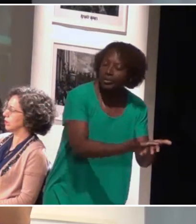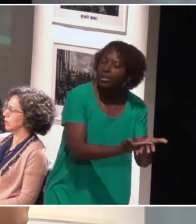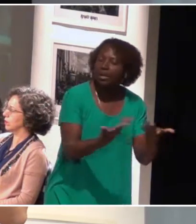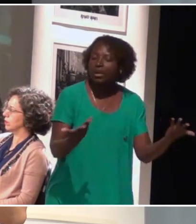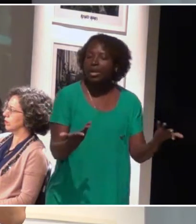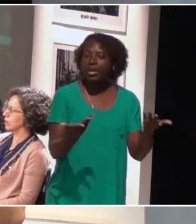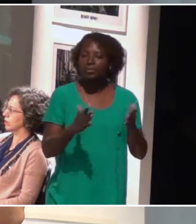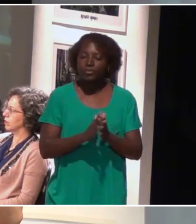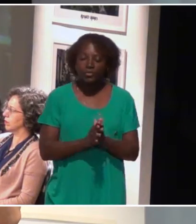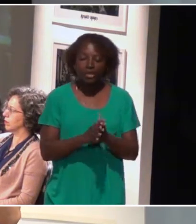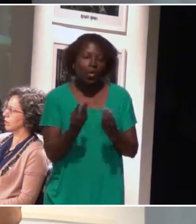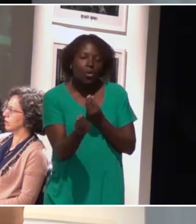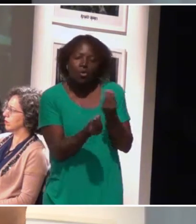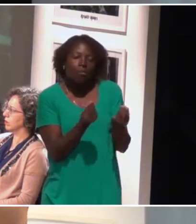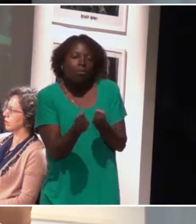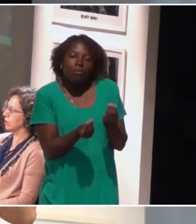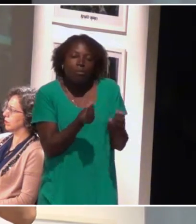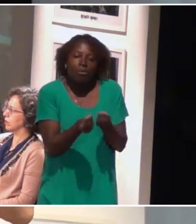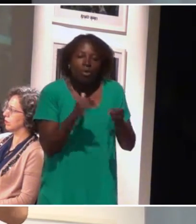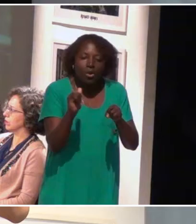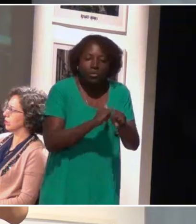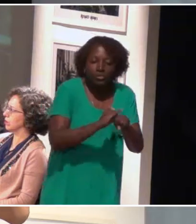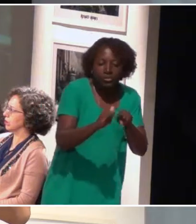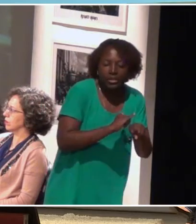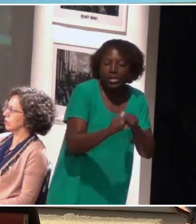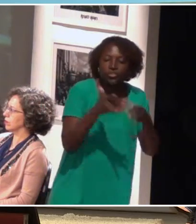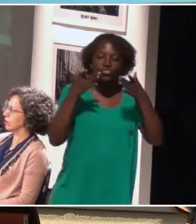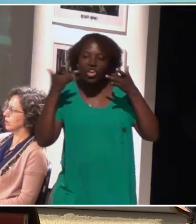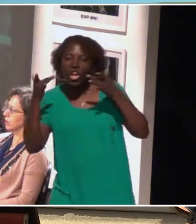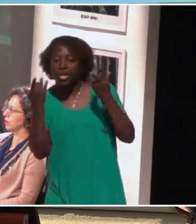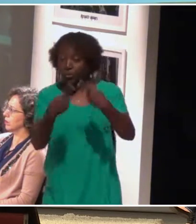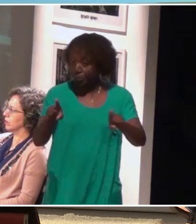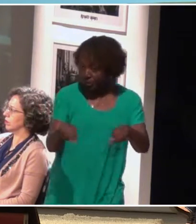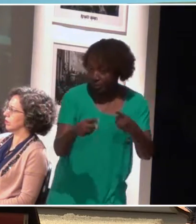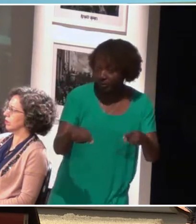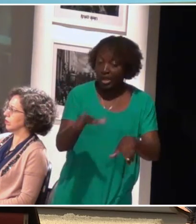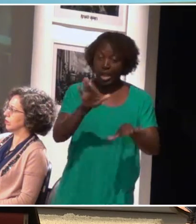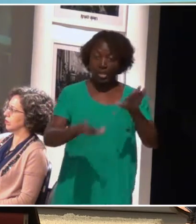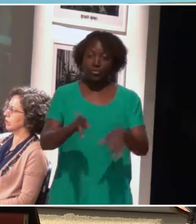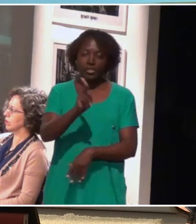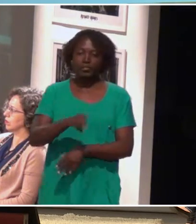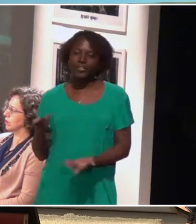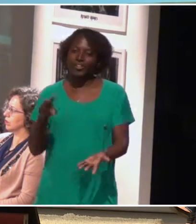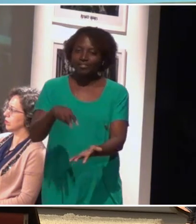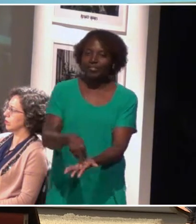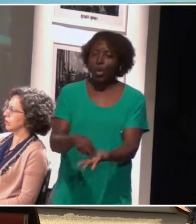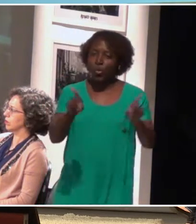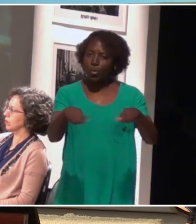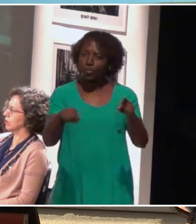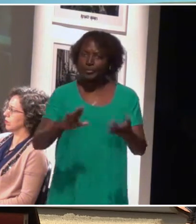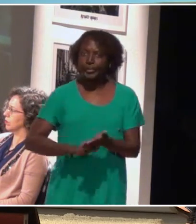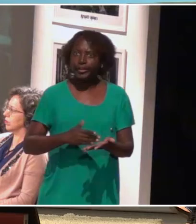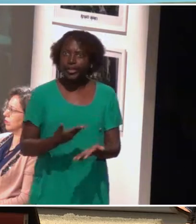da dramaticidade, para trabalhar com teatro, para trabalhar com música. Porque, às vezes, a professora chega com a musiquinha que está e o